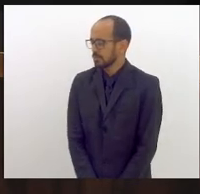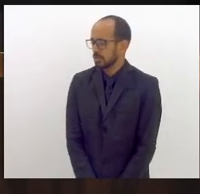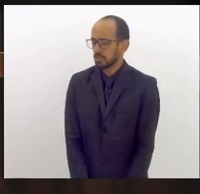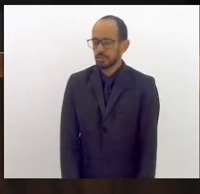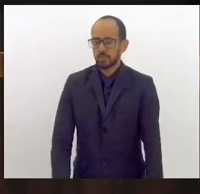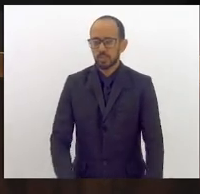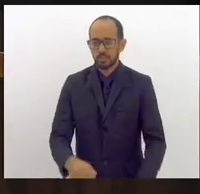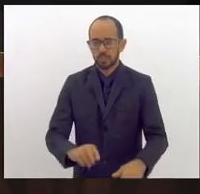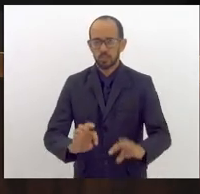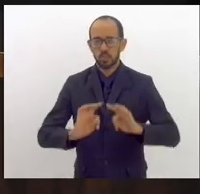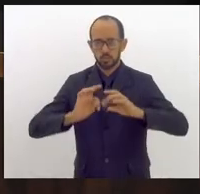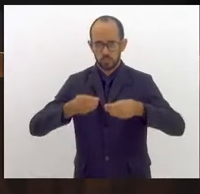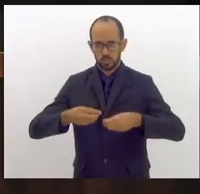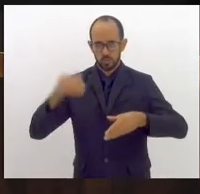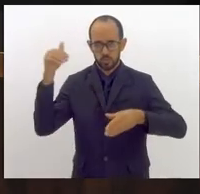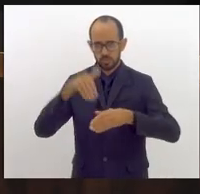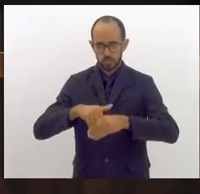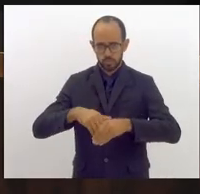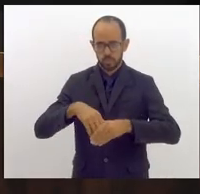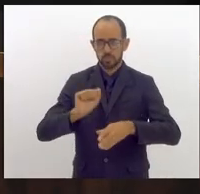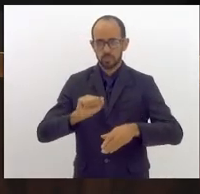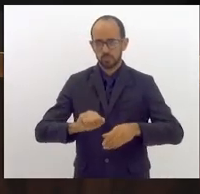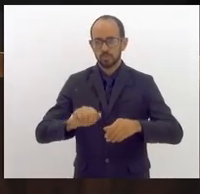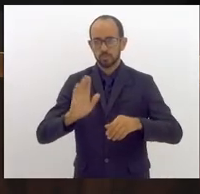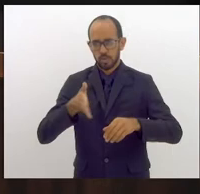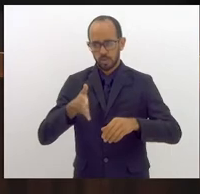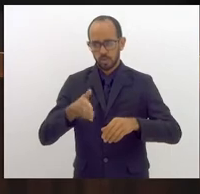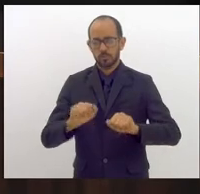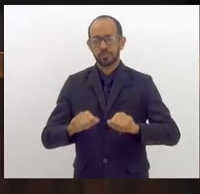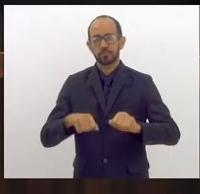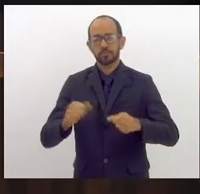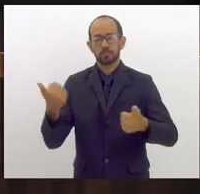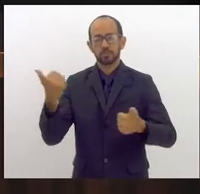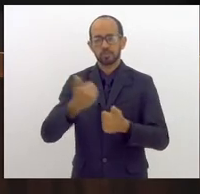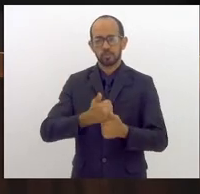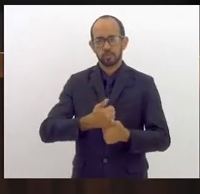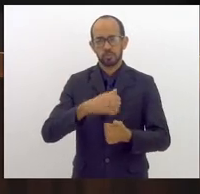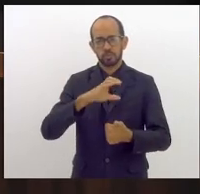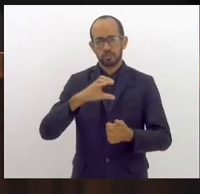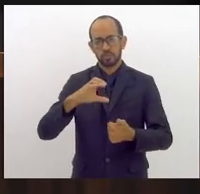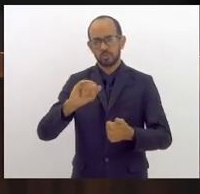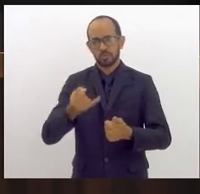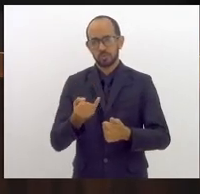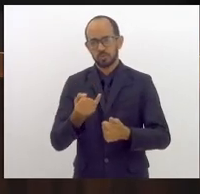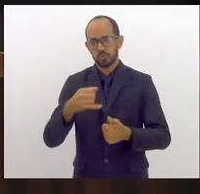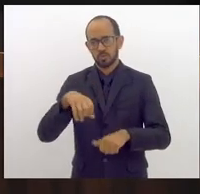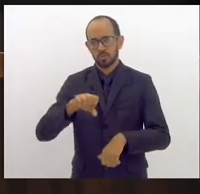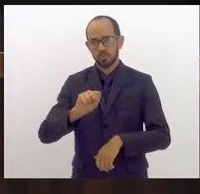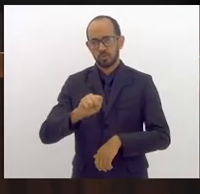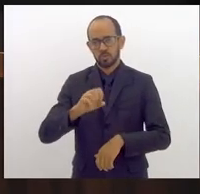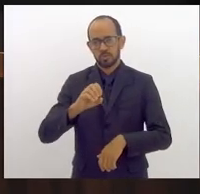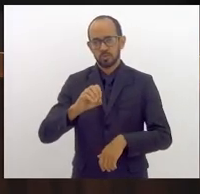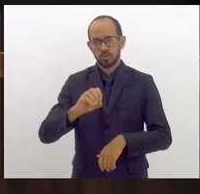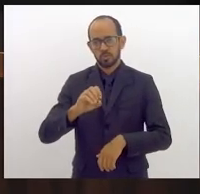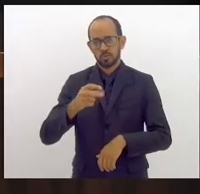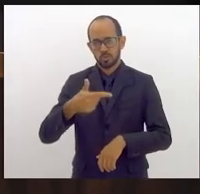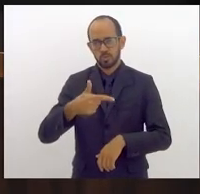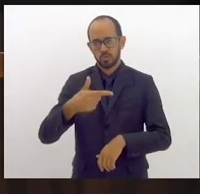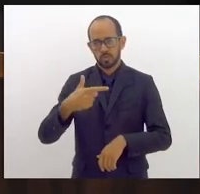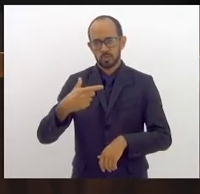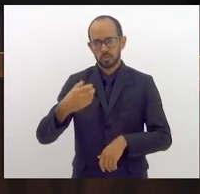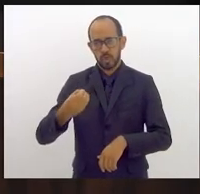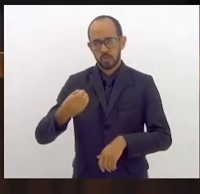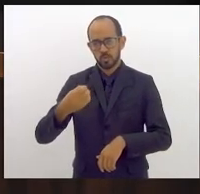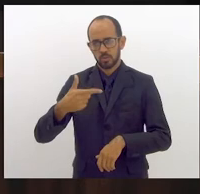com os pareceres emitidos em votação substantivo da ccj ao projeto de lei 820 de 2011 se eu acho que aprovam